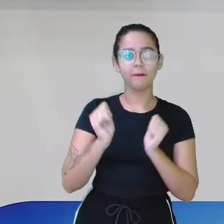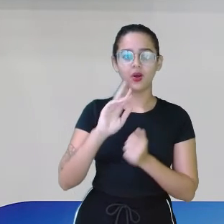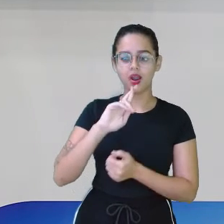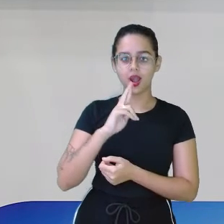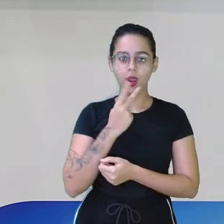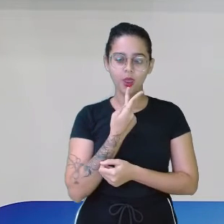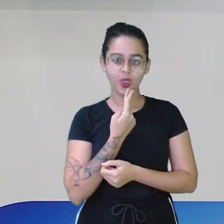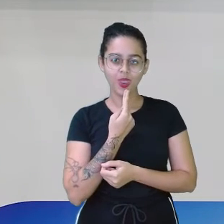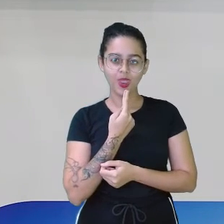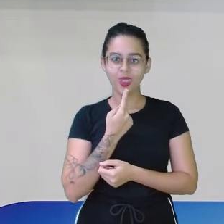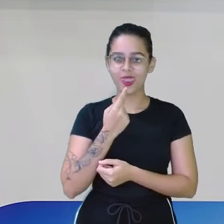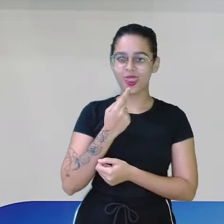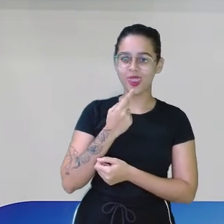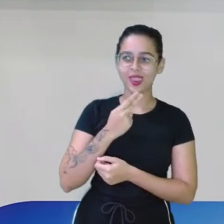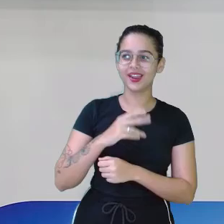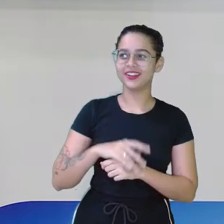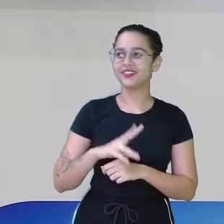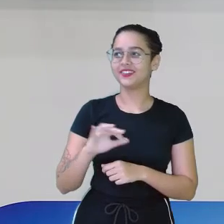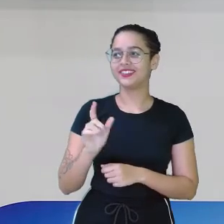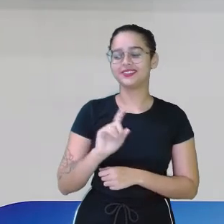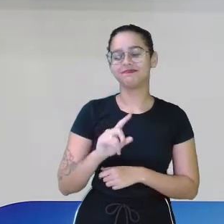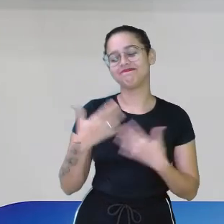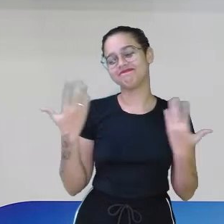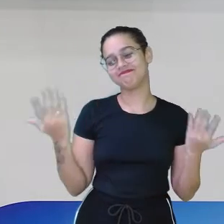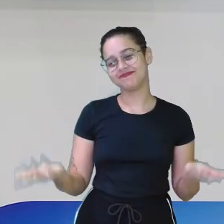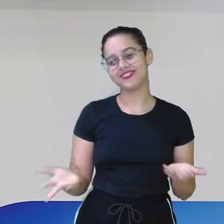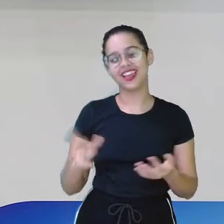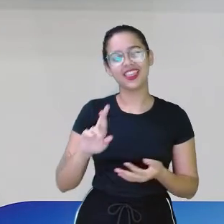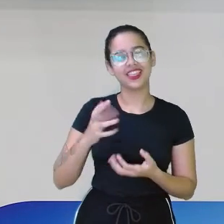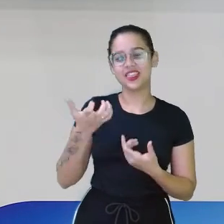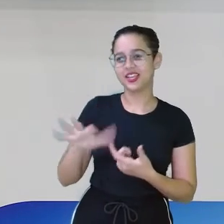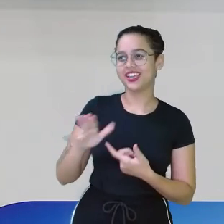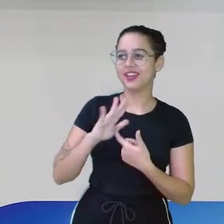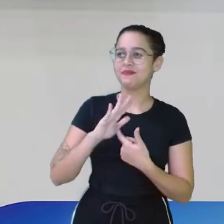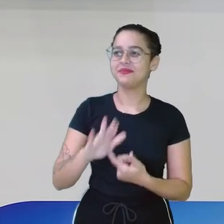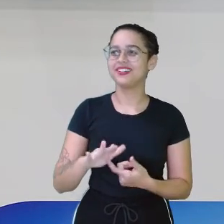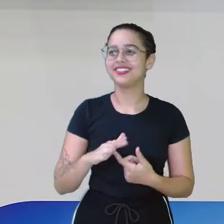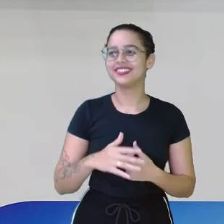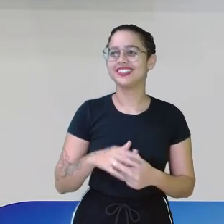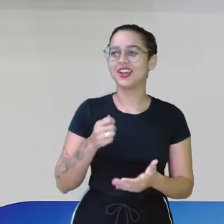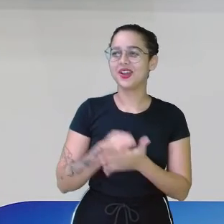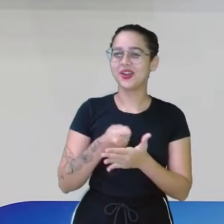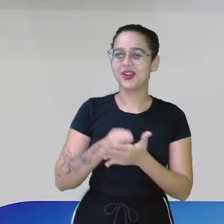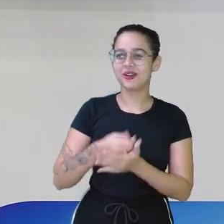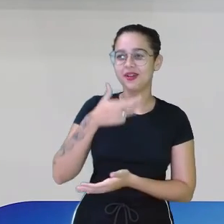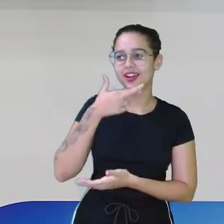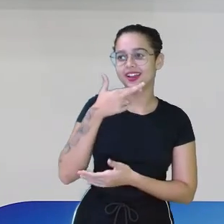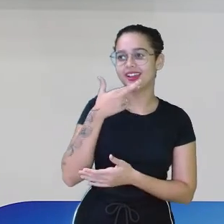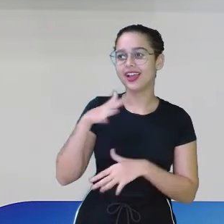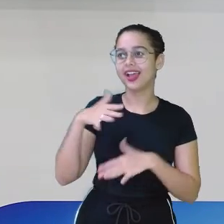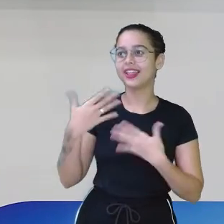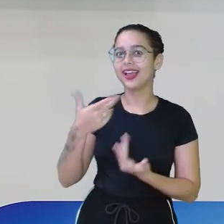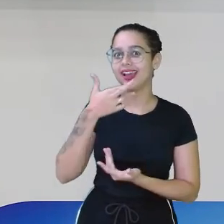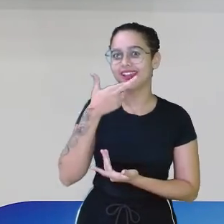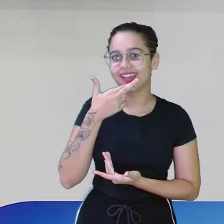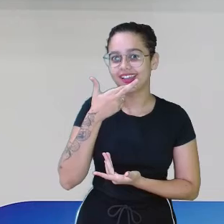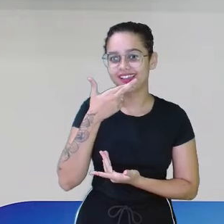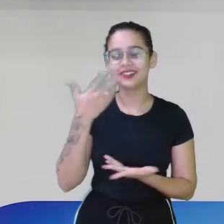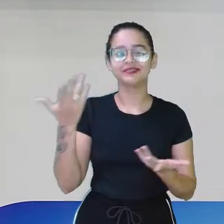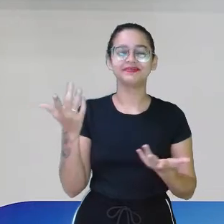enrolada. Vai não, né? Tá vendo, gente? Não quer aparecer não. Cobre de Raquel depois. Cadê Raquel?